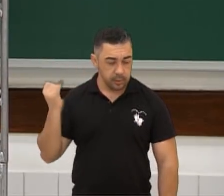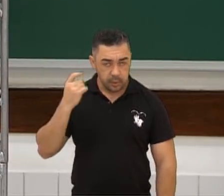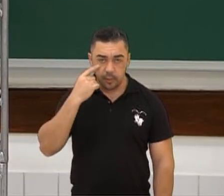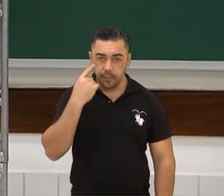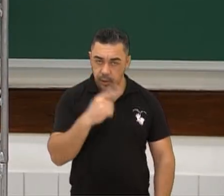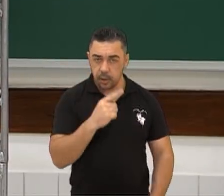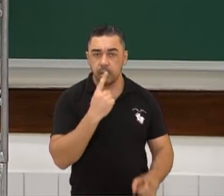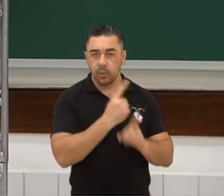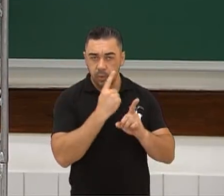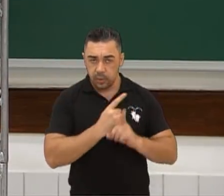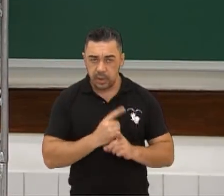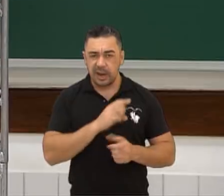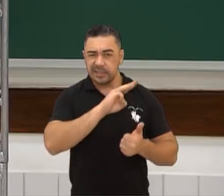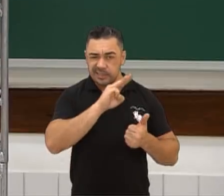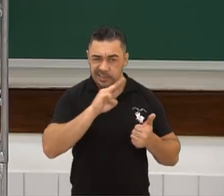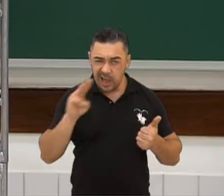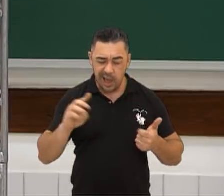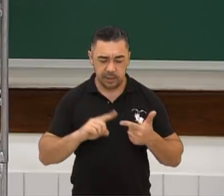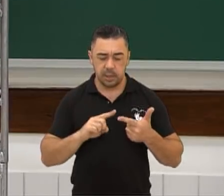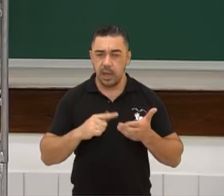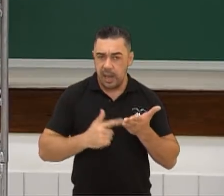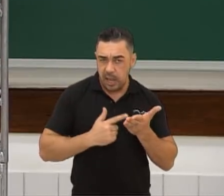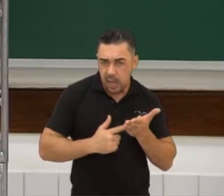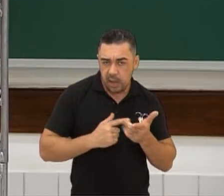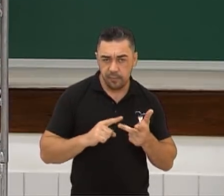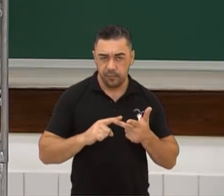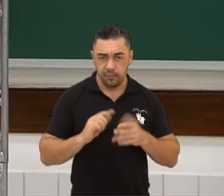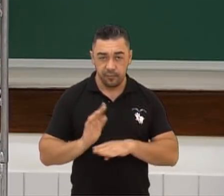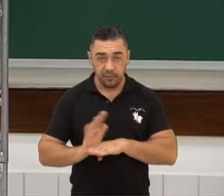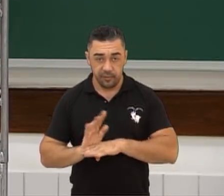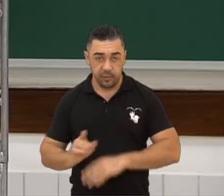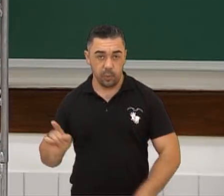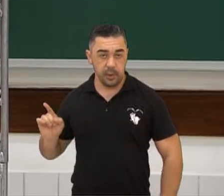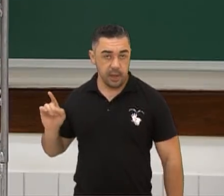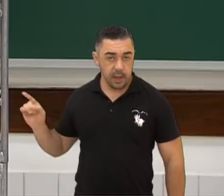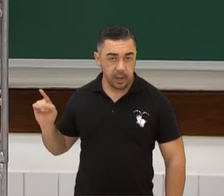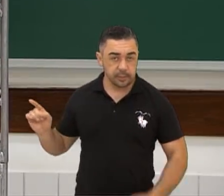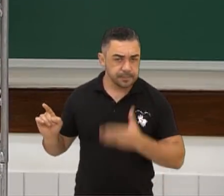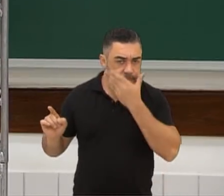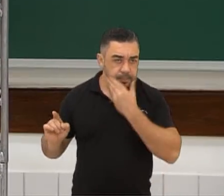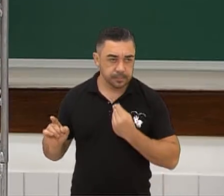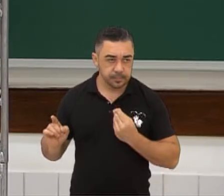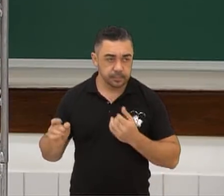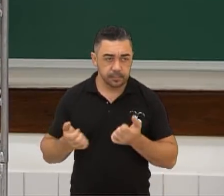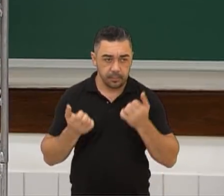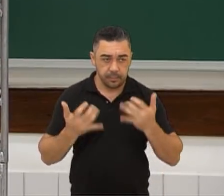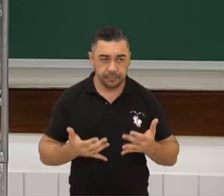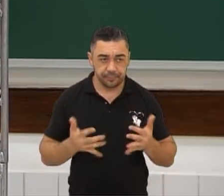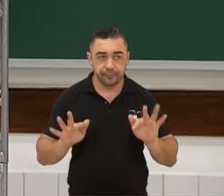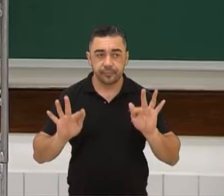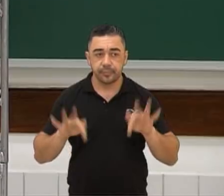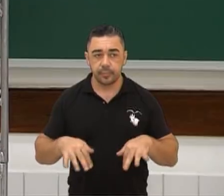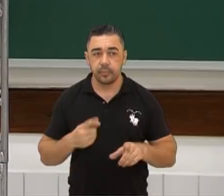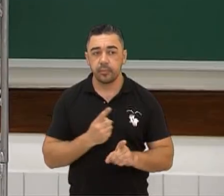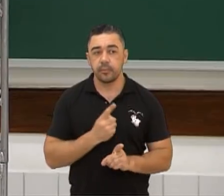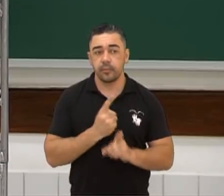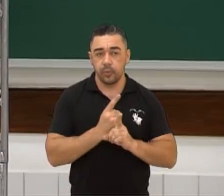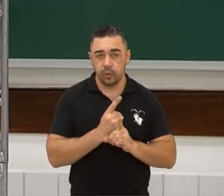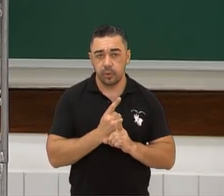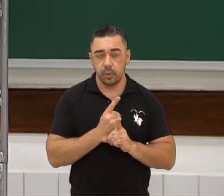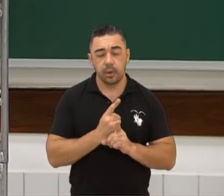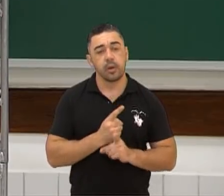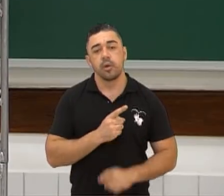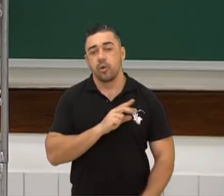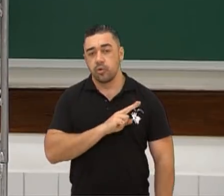muitos sites, livros, filmes, um monte de referências a ele. Aí eu até coloquei ali mais ao final. Você vai encontrar o nome dele